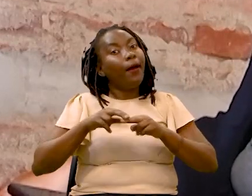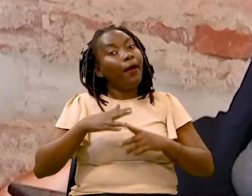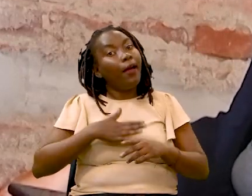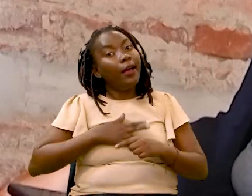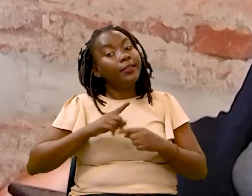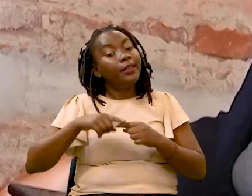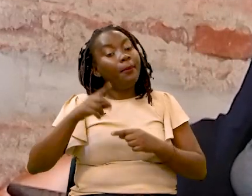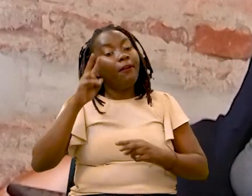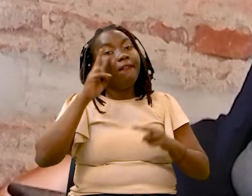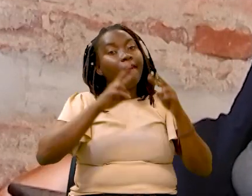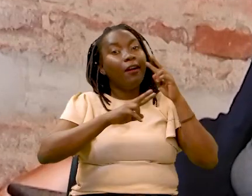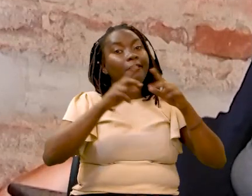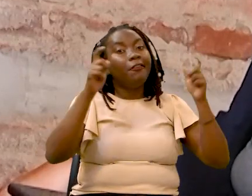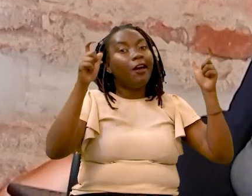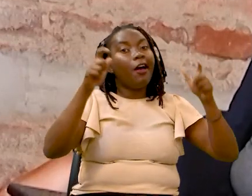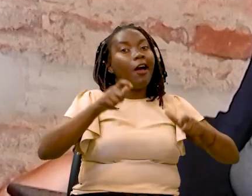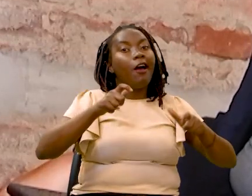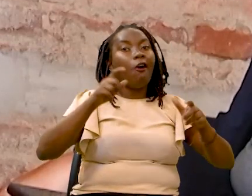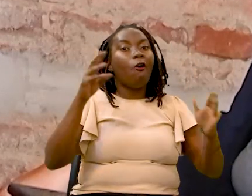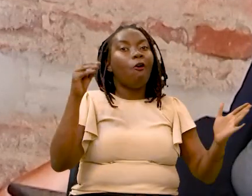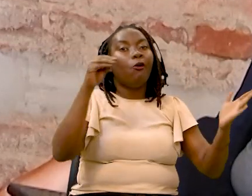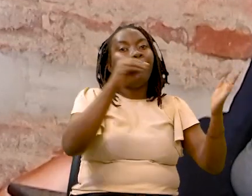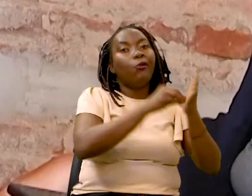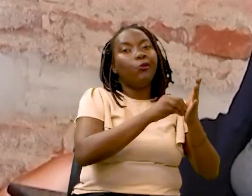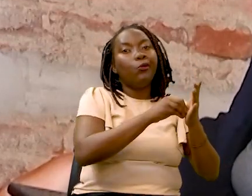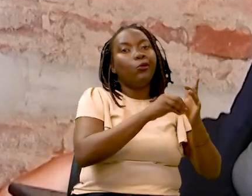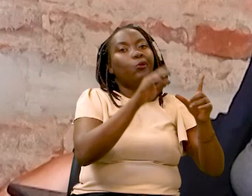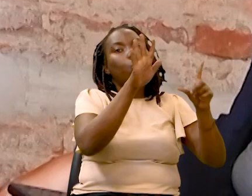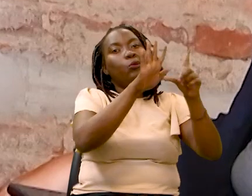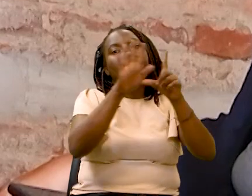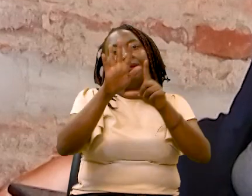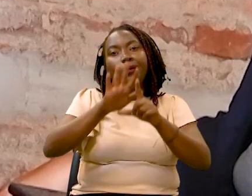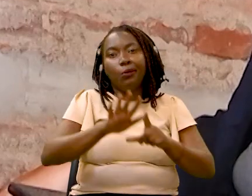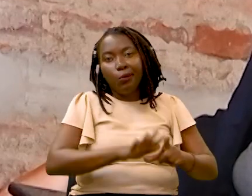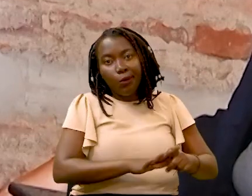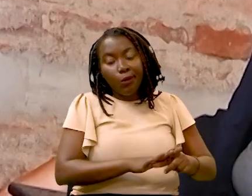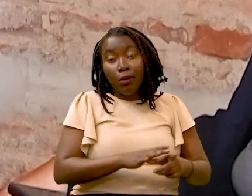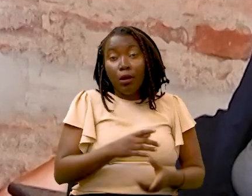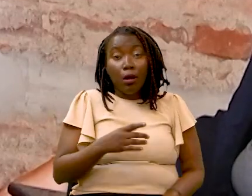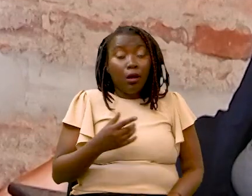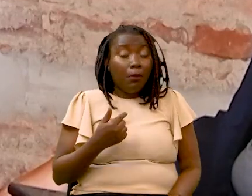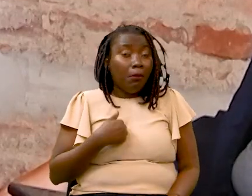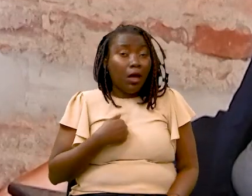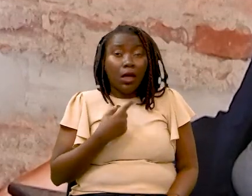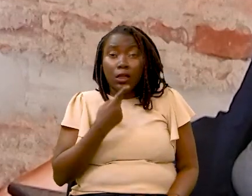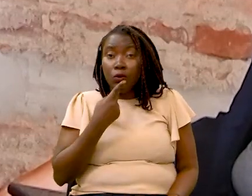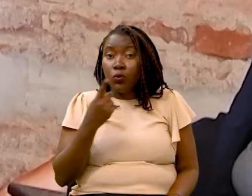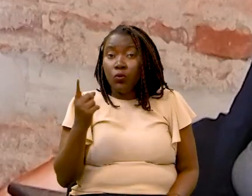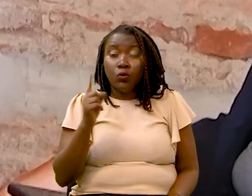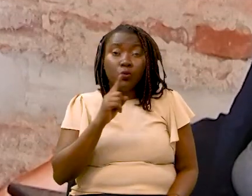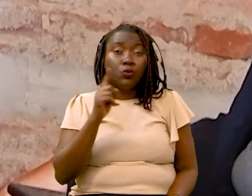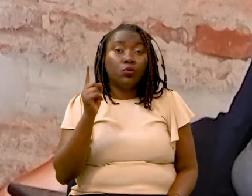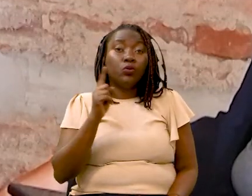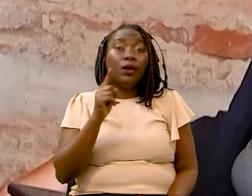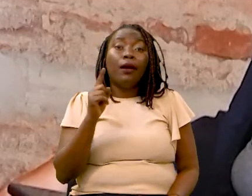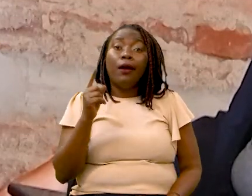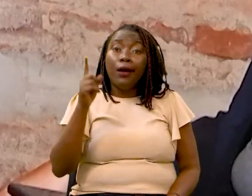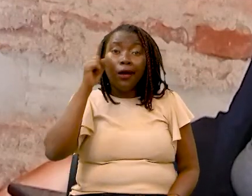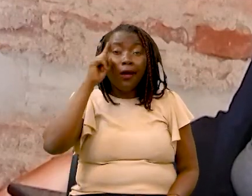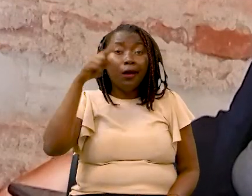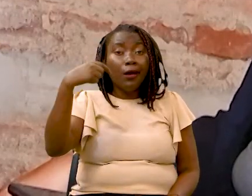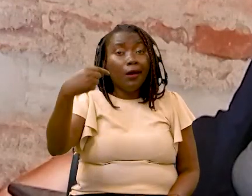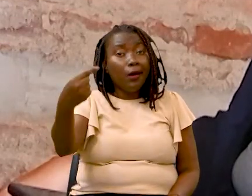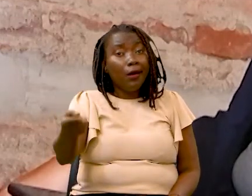ela porque você gostou e depois você vai ver aonde você insere ela, em que ambiente e tudo mais. Sim. Mas não tem como negar que ela, no dia a dia